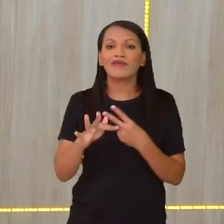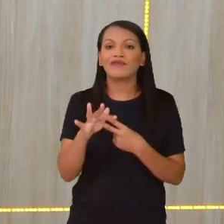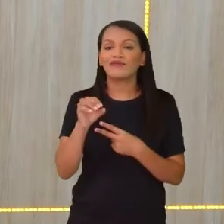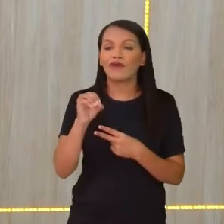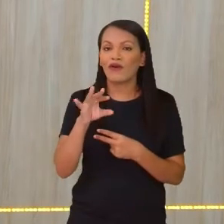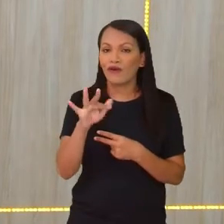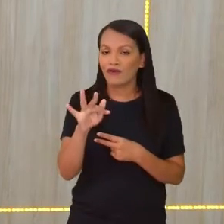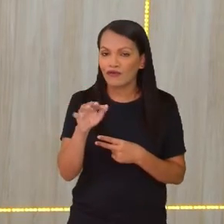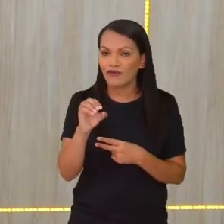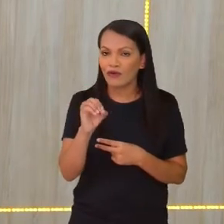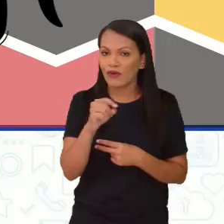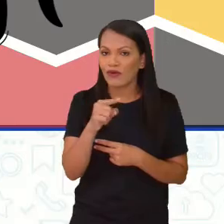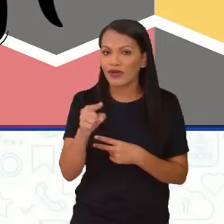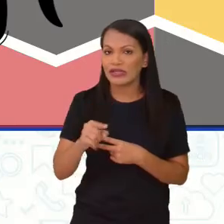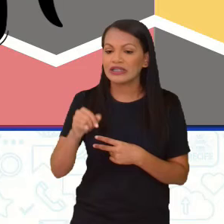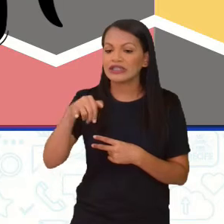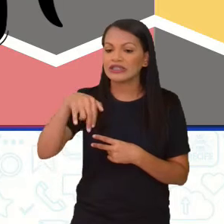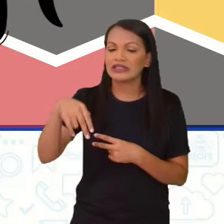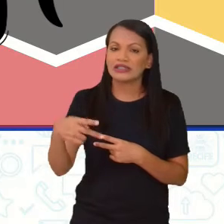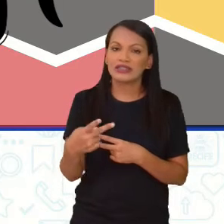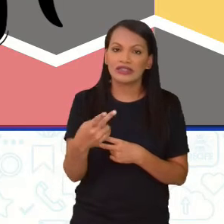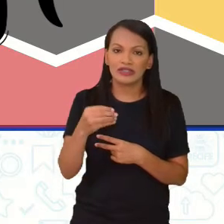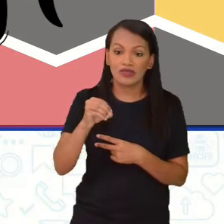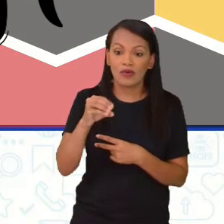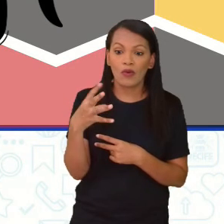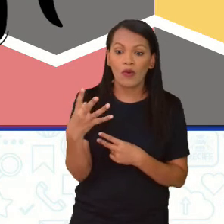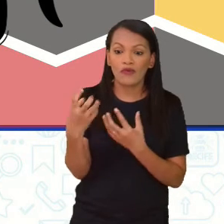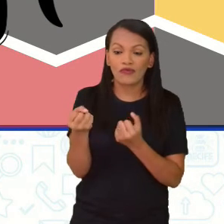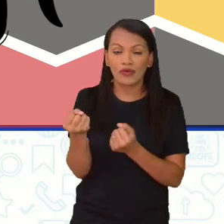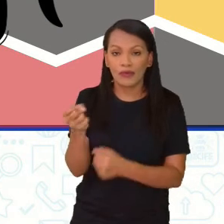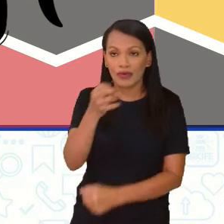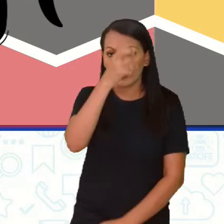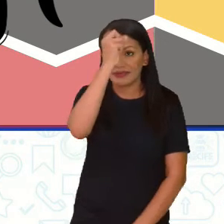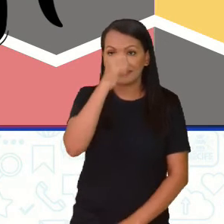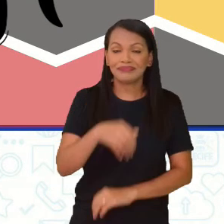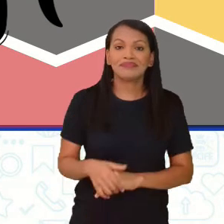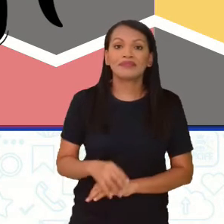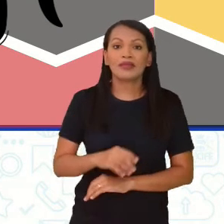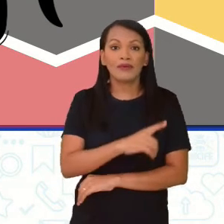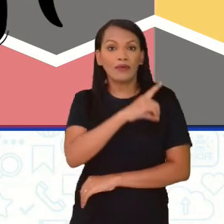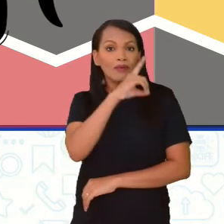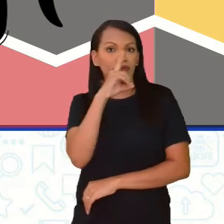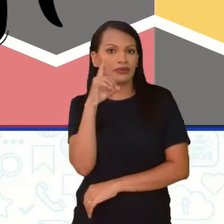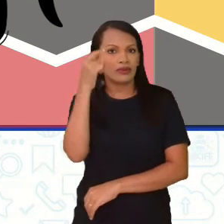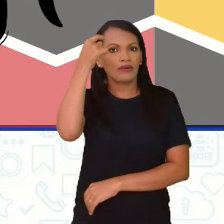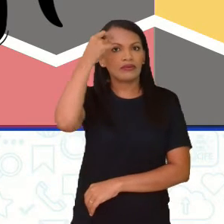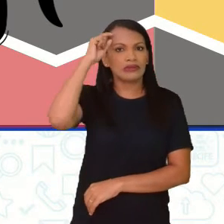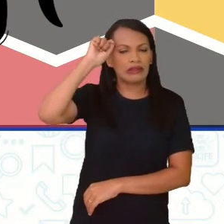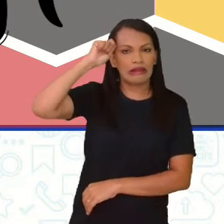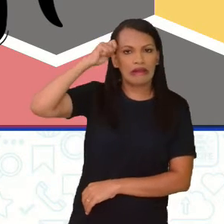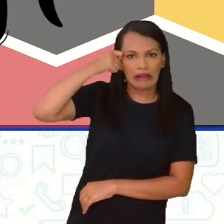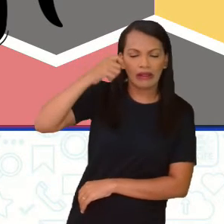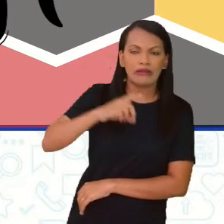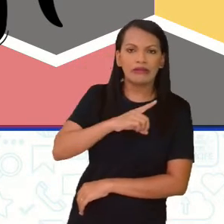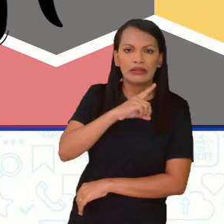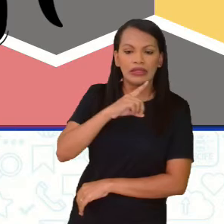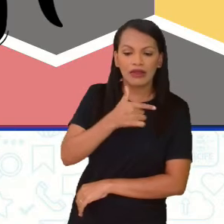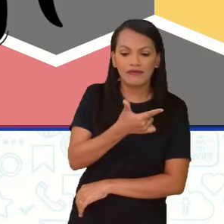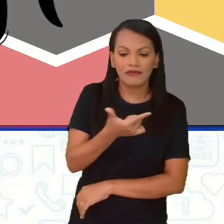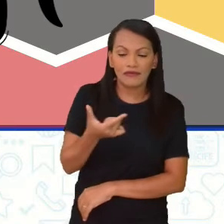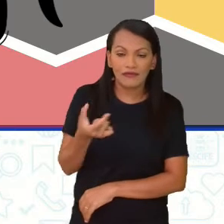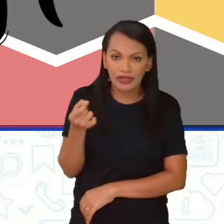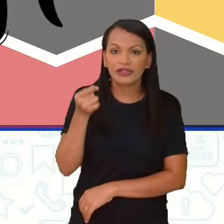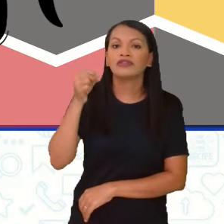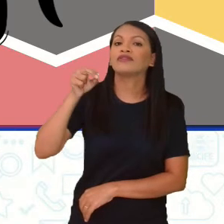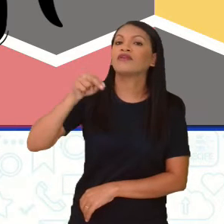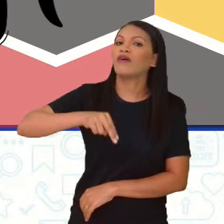vamos aprender, né? Então, veja, o Dia da Consciência Negra é o dia 20 de novembro, no caso nosso, domingo próximo, né? Nós